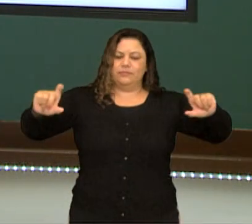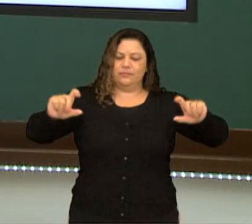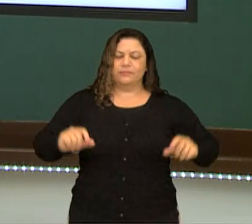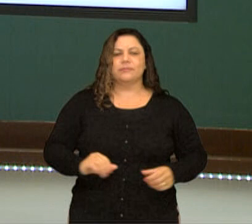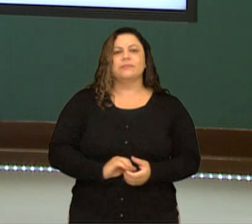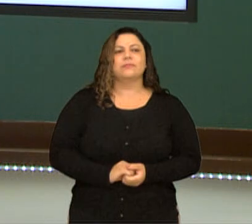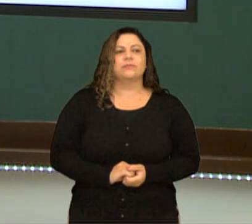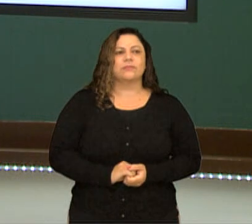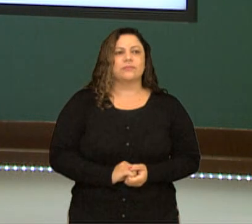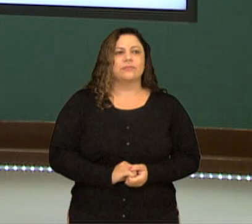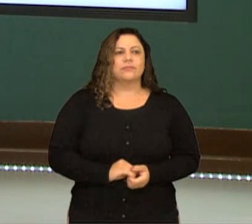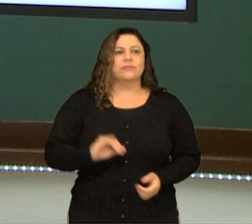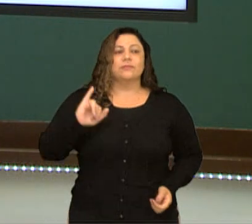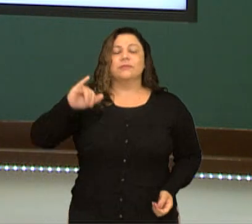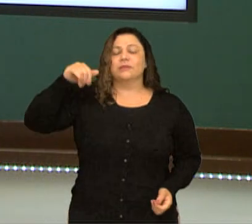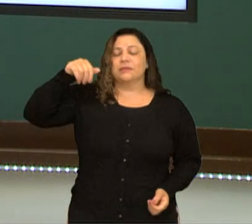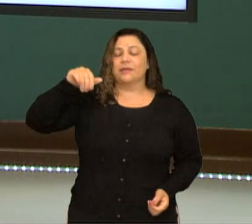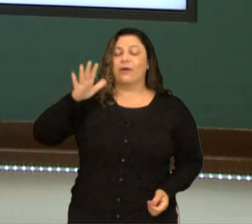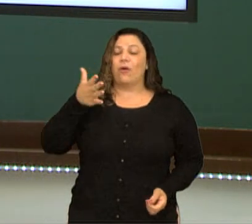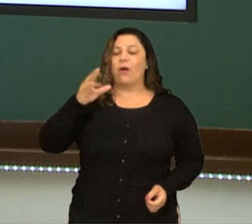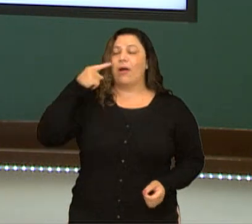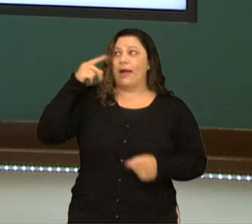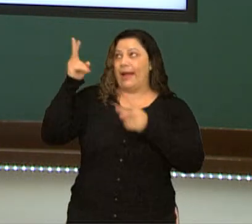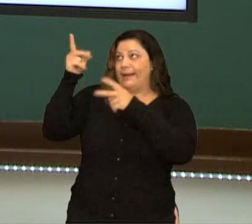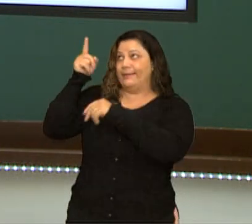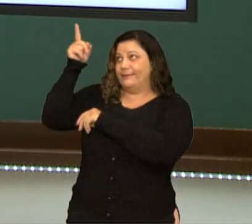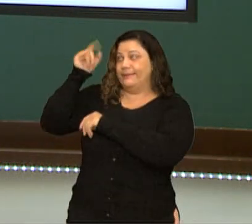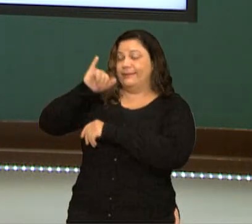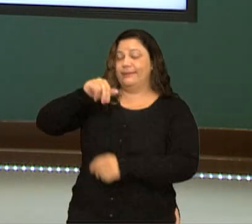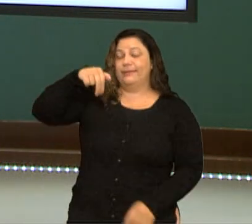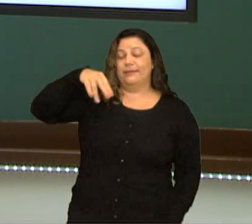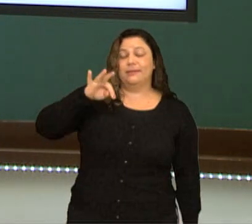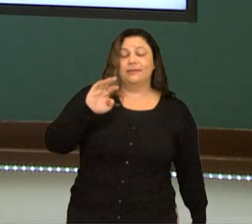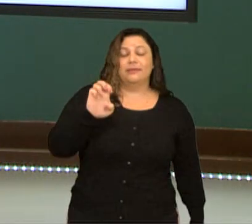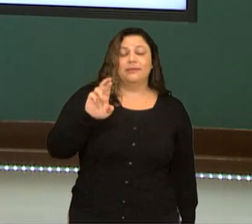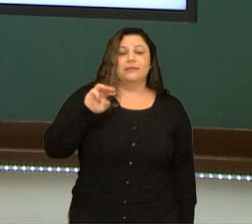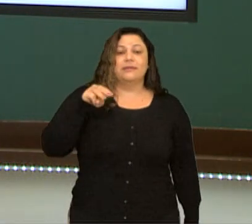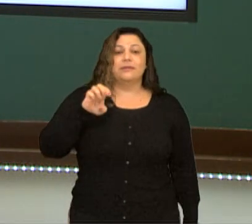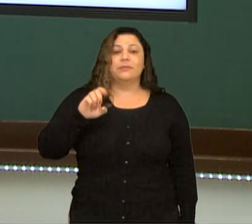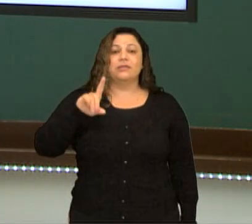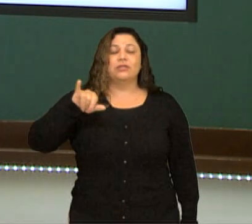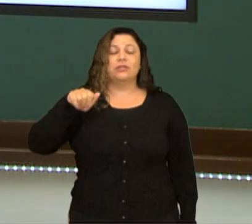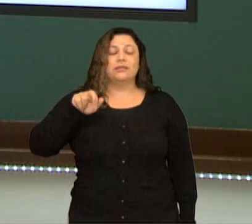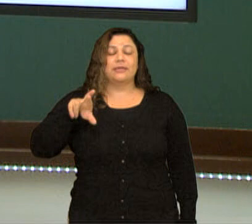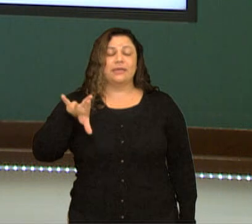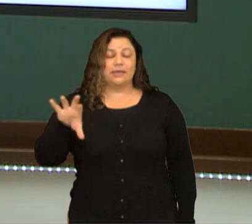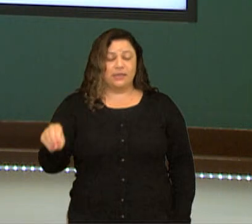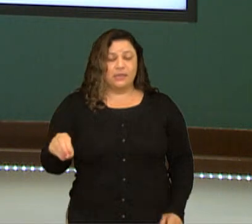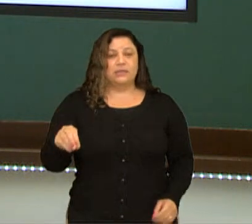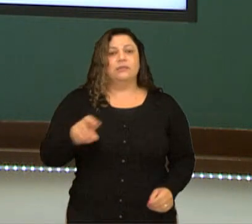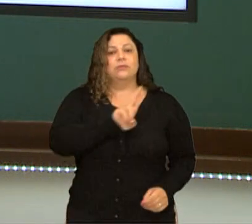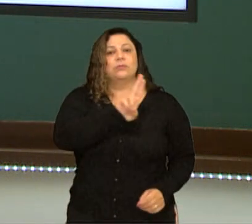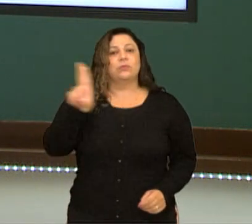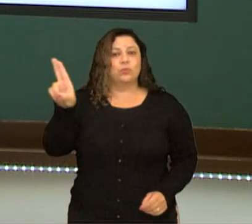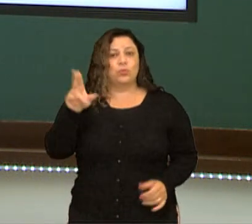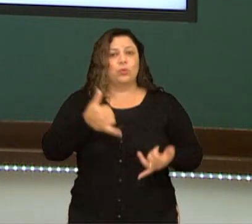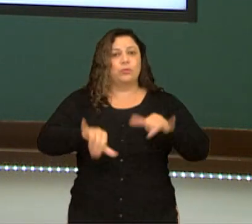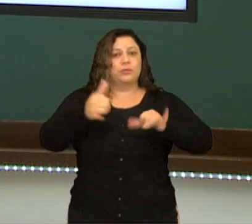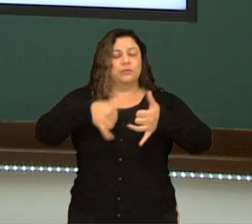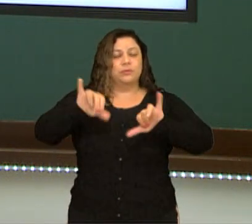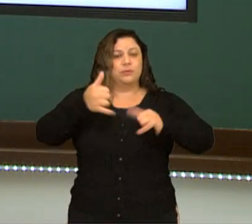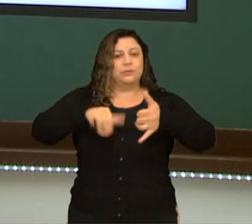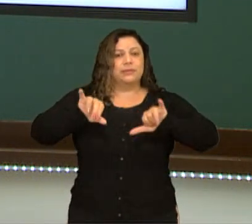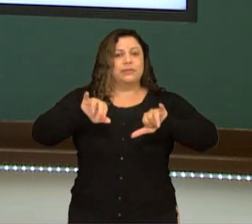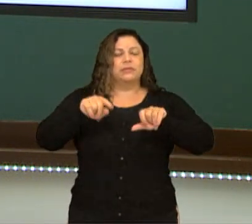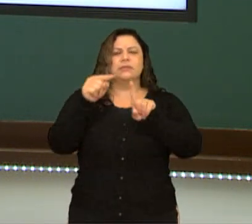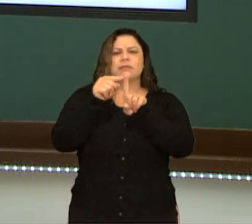O intermediário, o infixo, a parte do meio do nome da substância, está relacionado ao